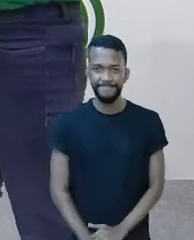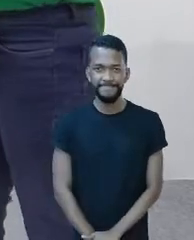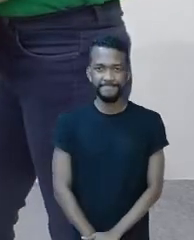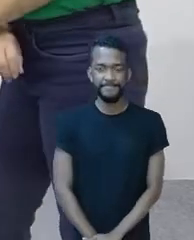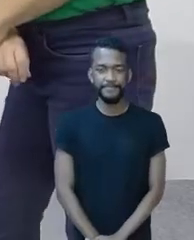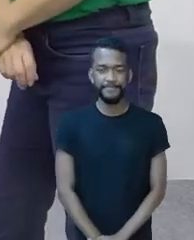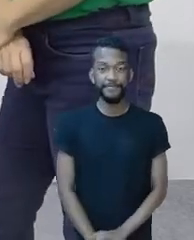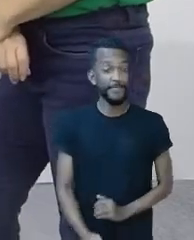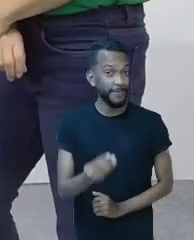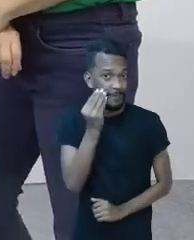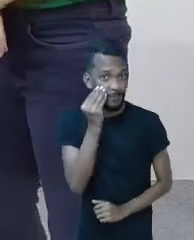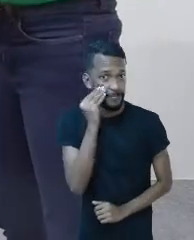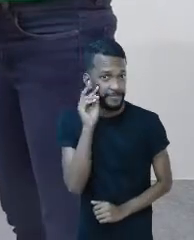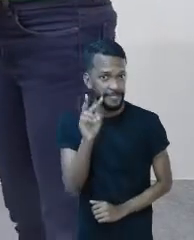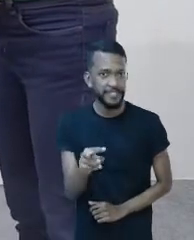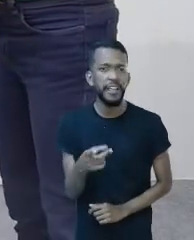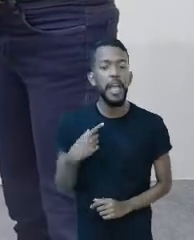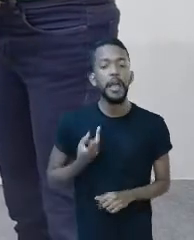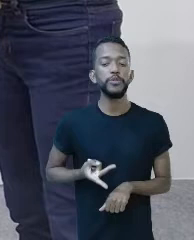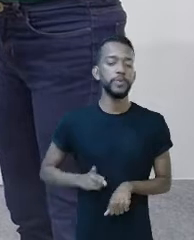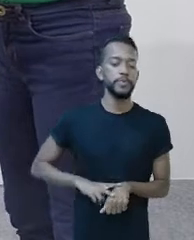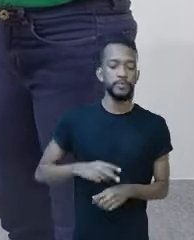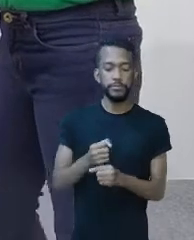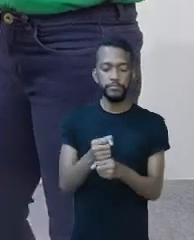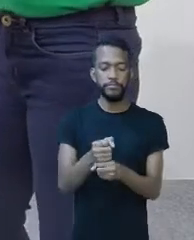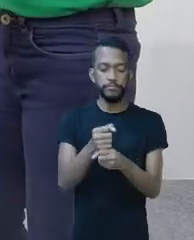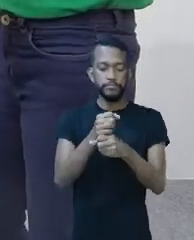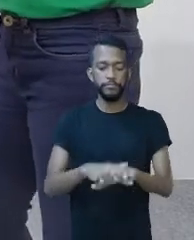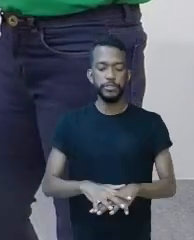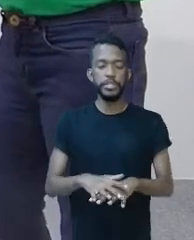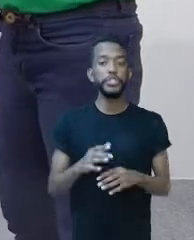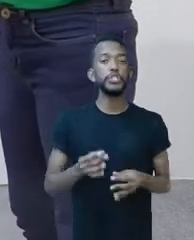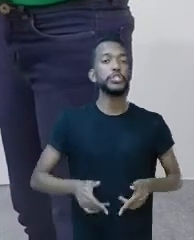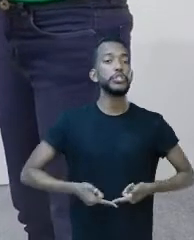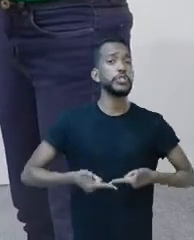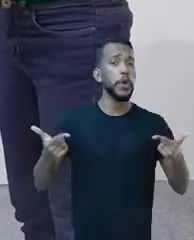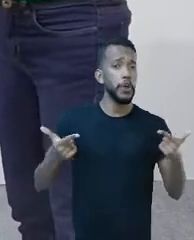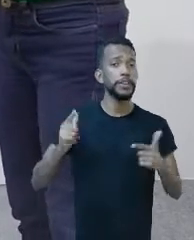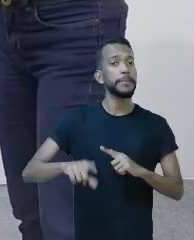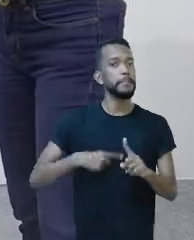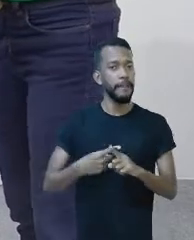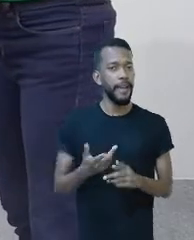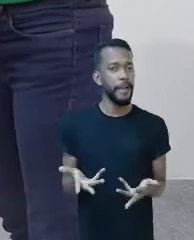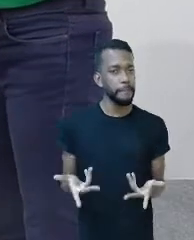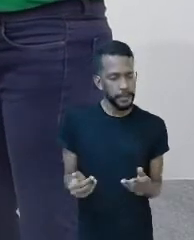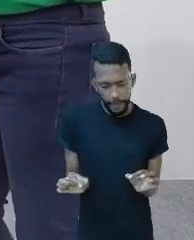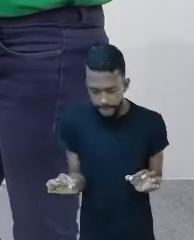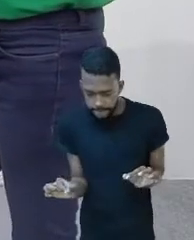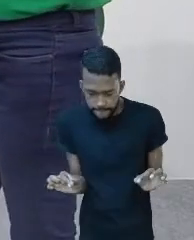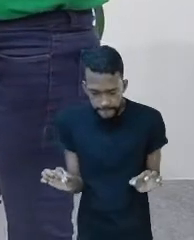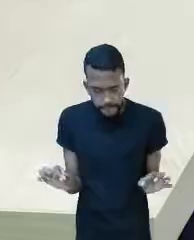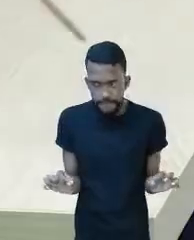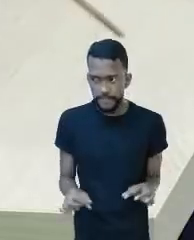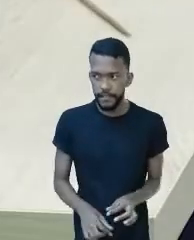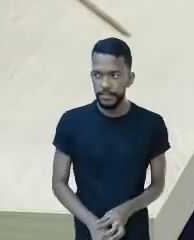Vamos ver aqui. É um pouco das duas coisas, né? Esse jogo aí. Porque... Vamos